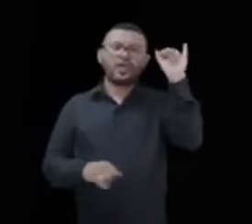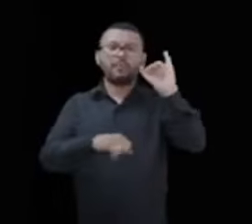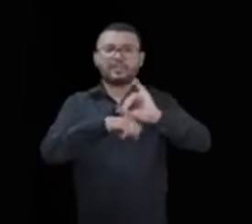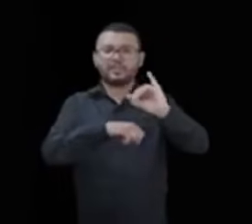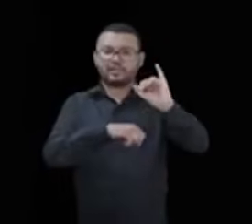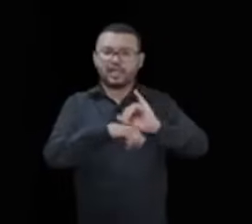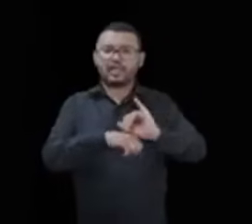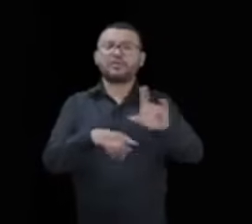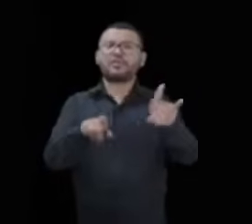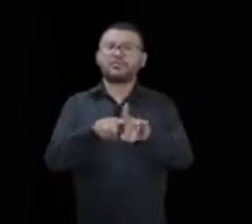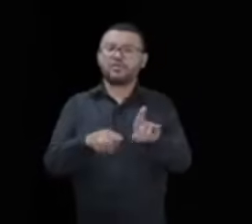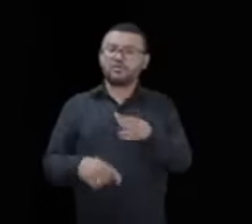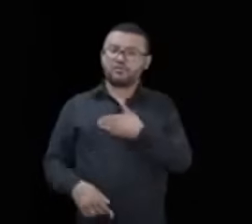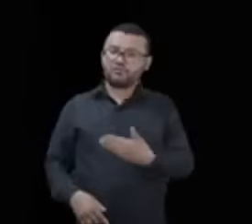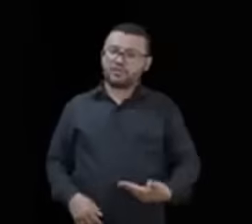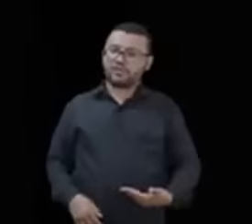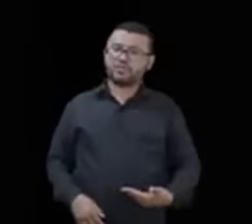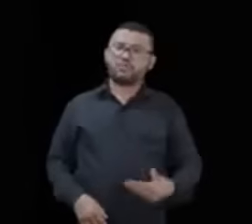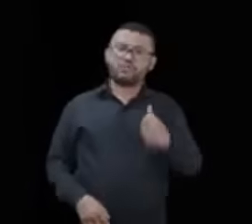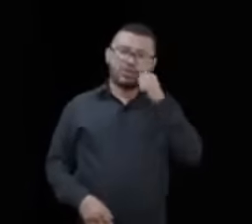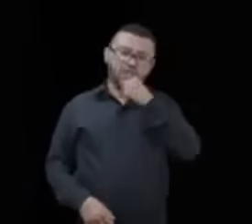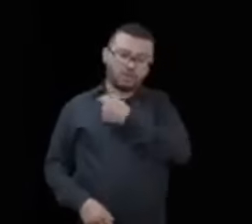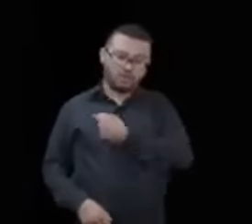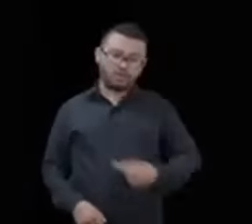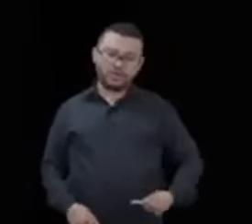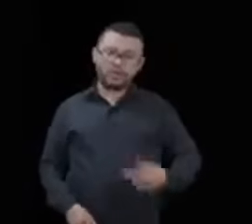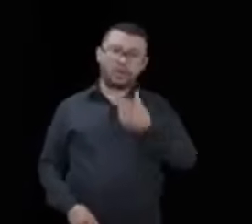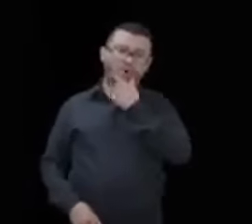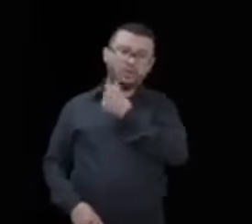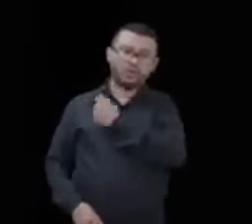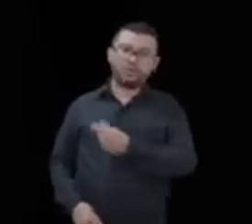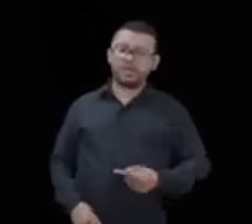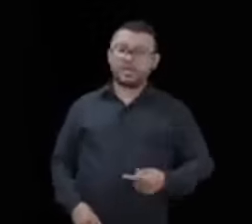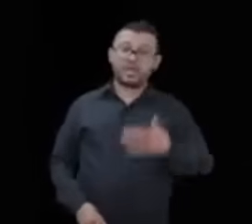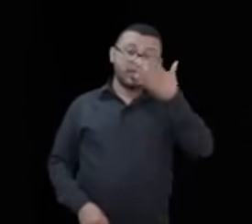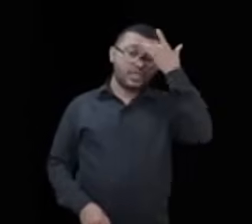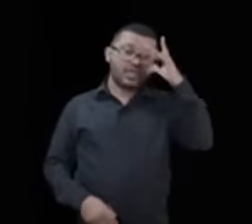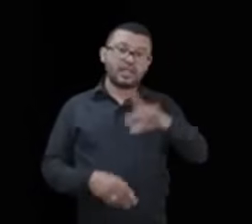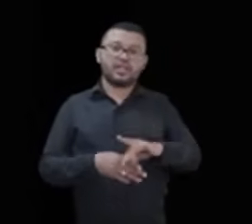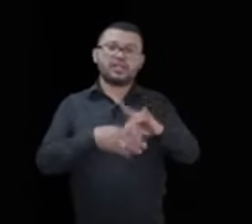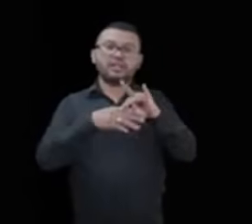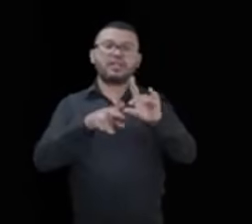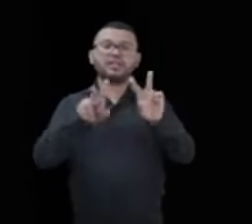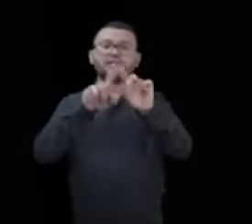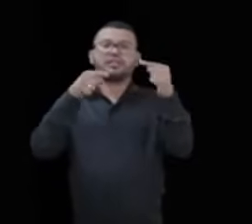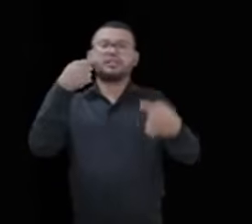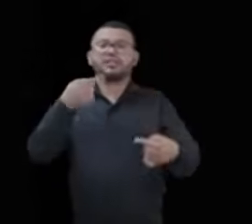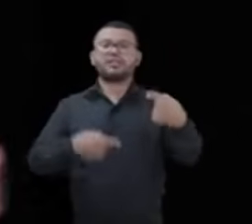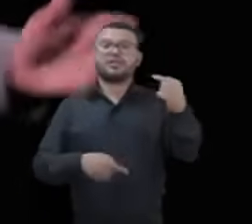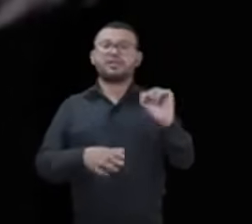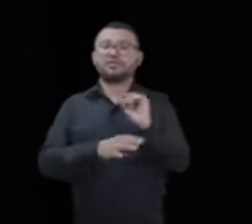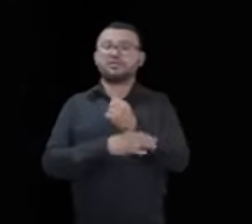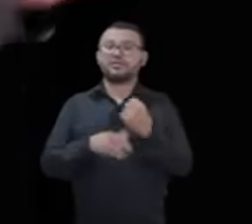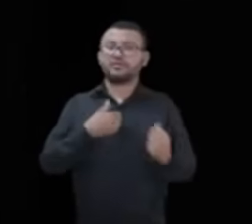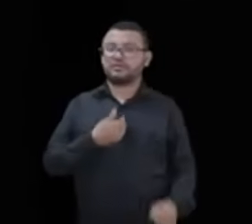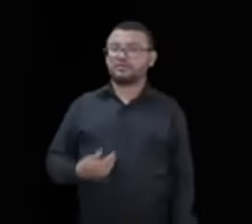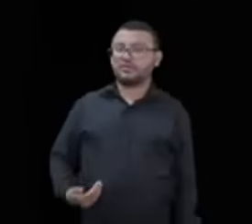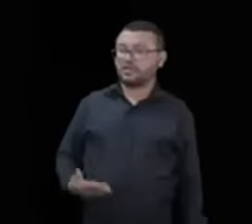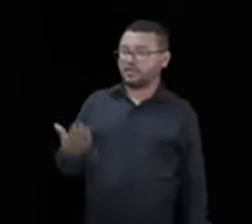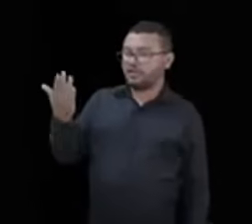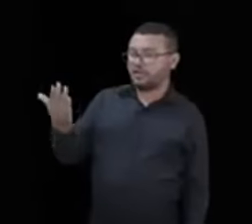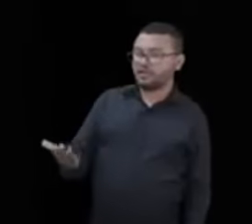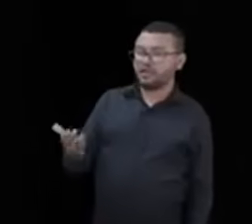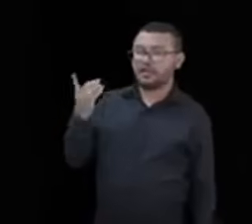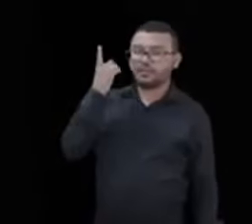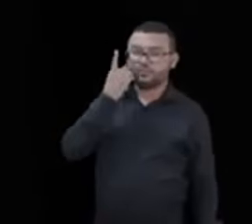capitais, governador e governadora, e as nossas lideranças que debatem segurança pública, como a nossa querida deputada